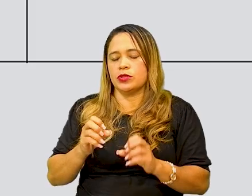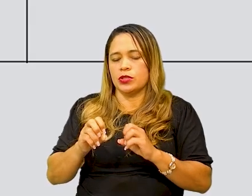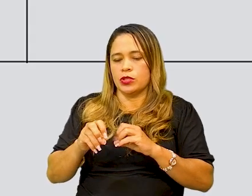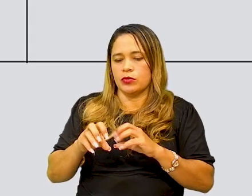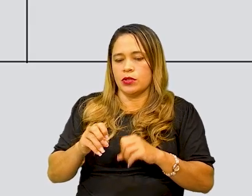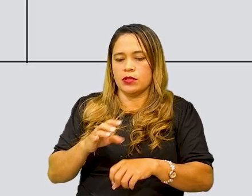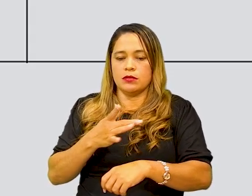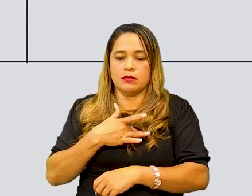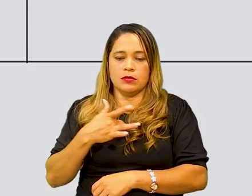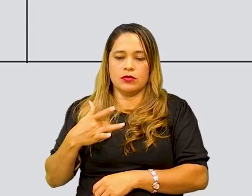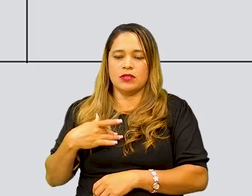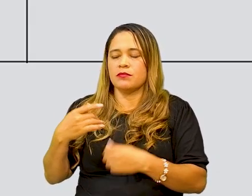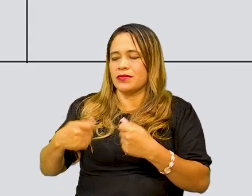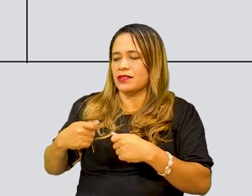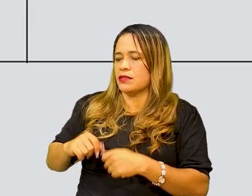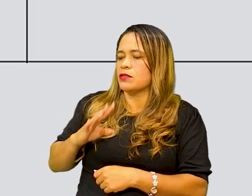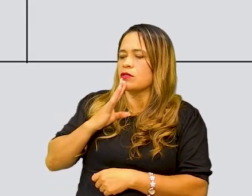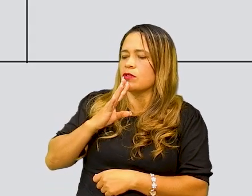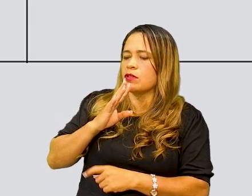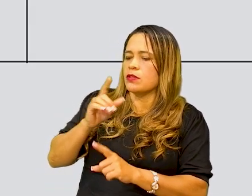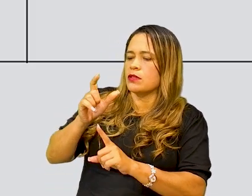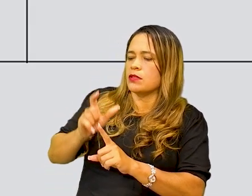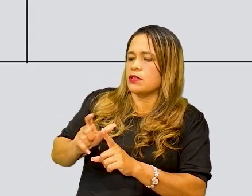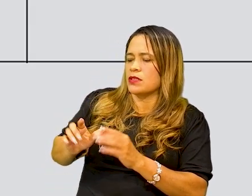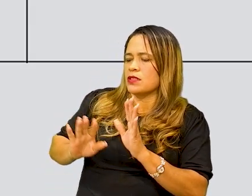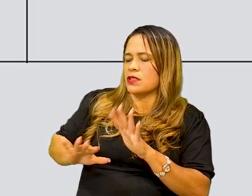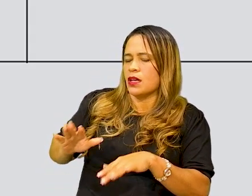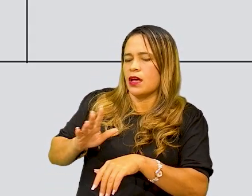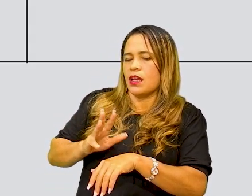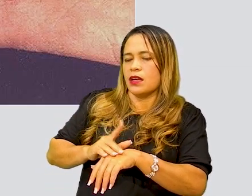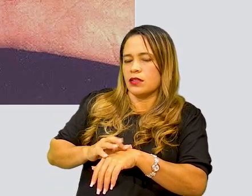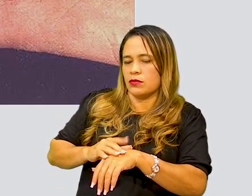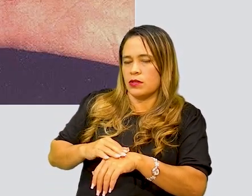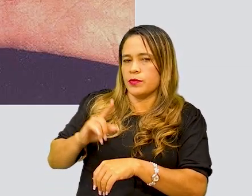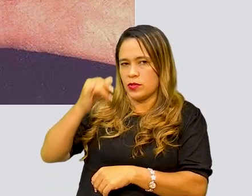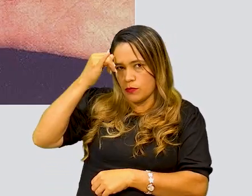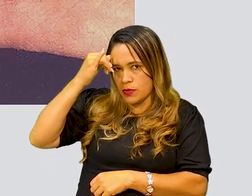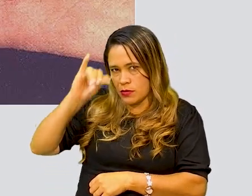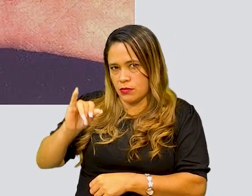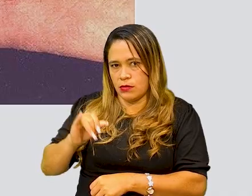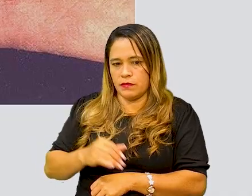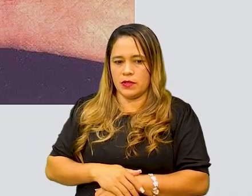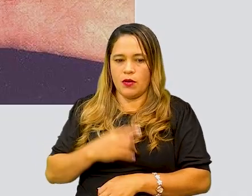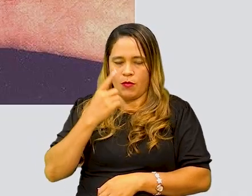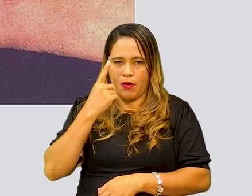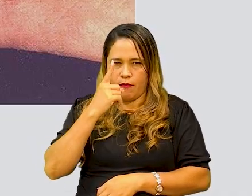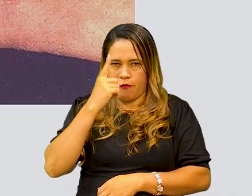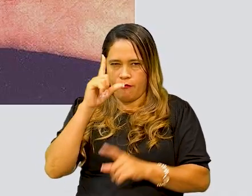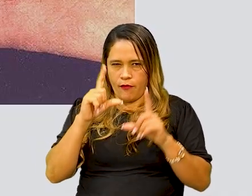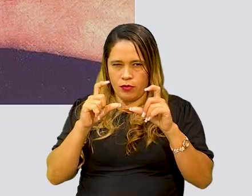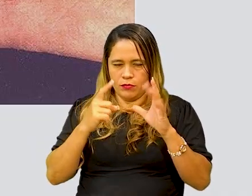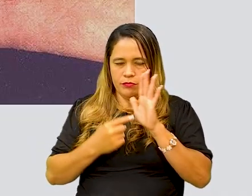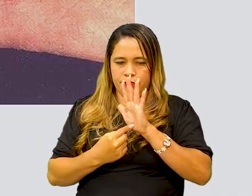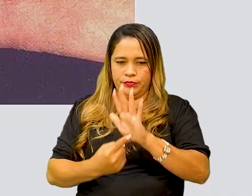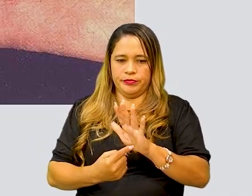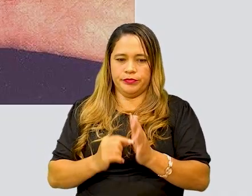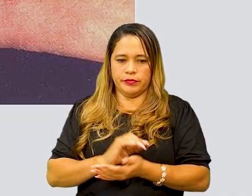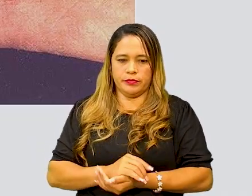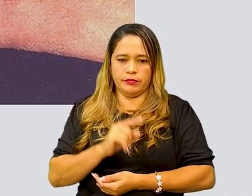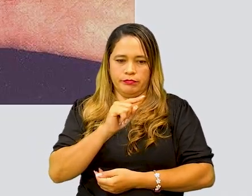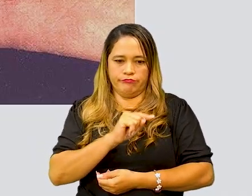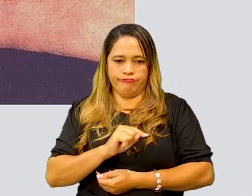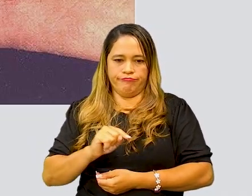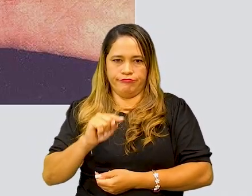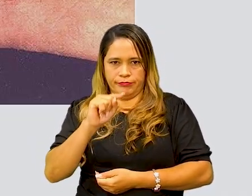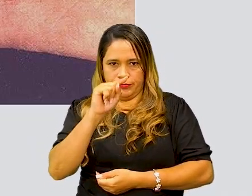É a gente conhecer sobre a doença para conseguir prevenir em relação a essa doença. Vamos ver algumas fotinhas? Essas aqui, ó, do lado esquerdo, são